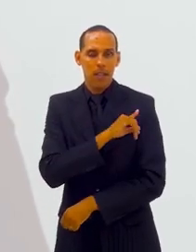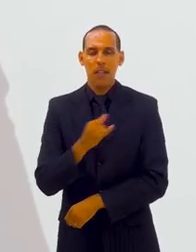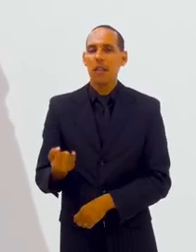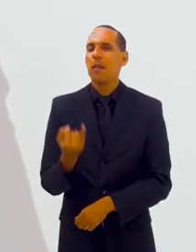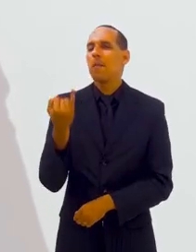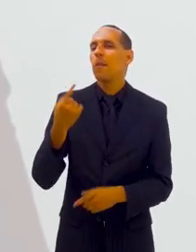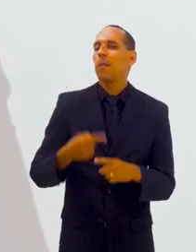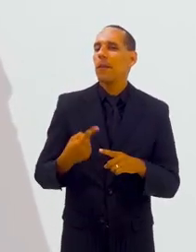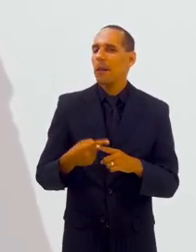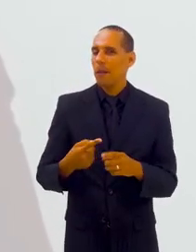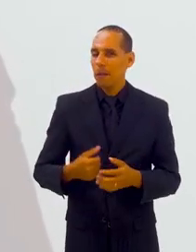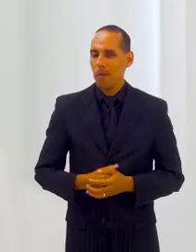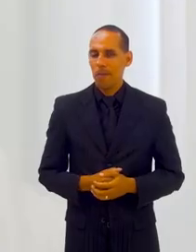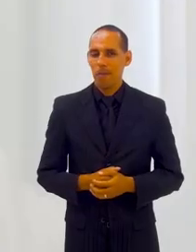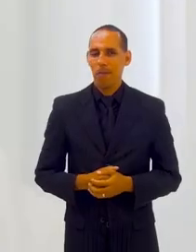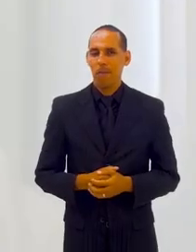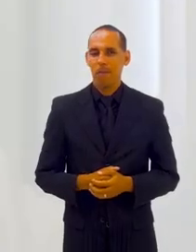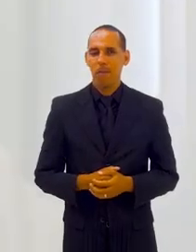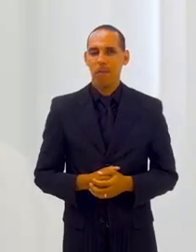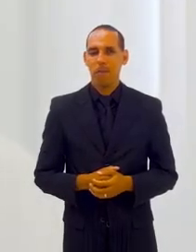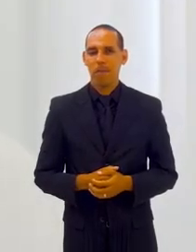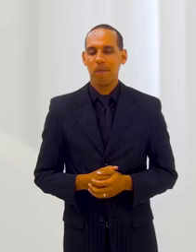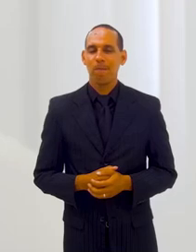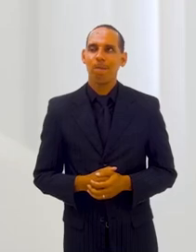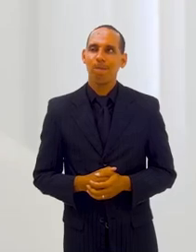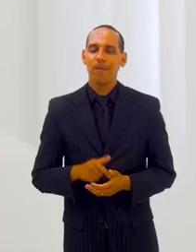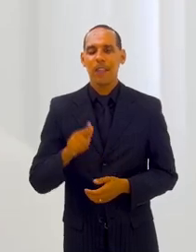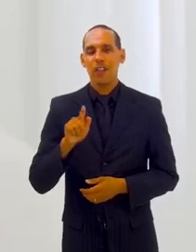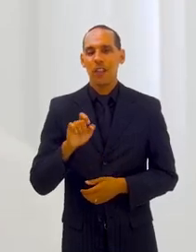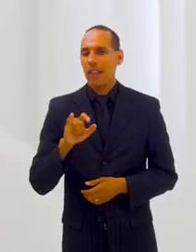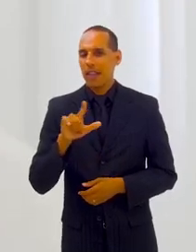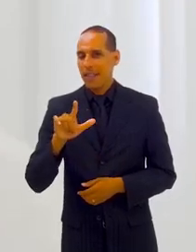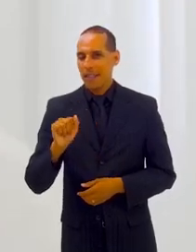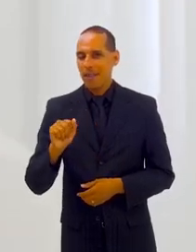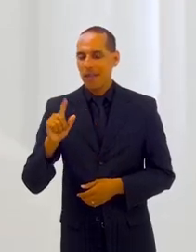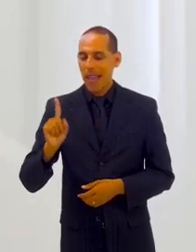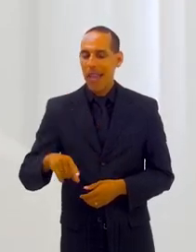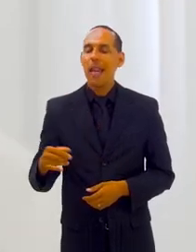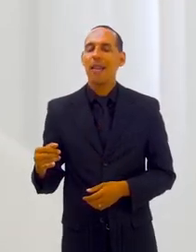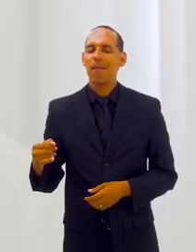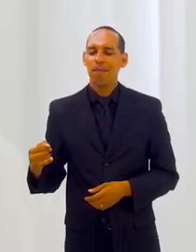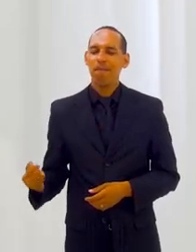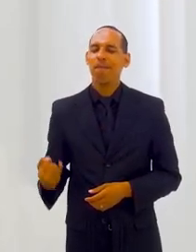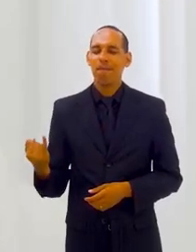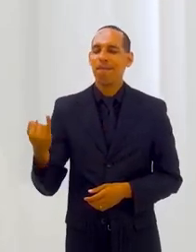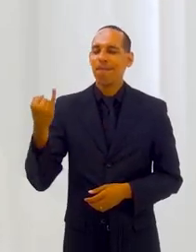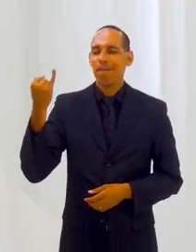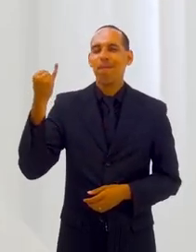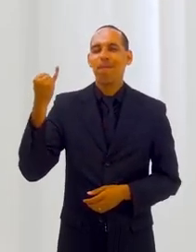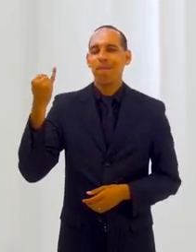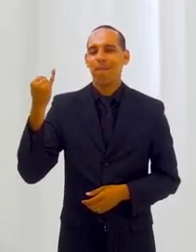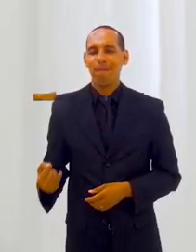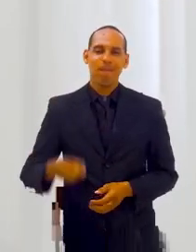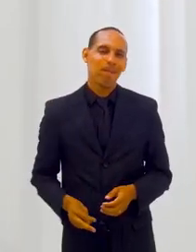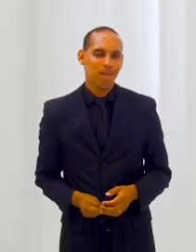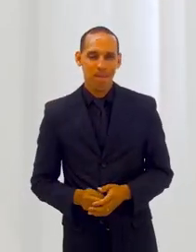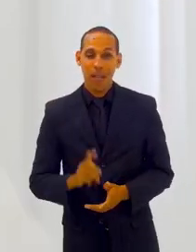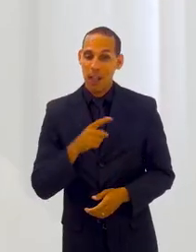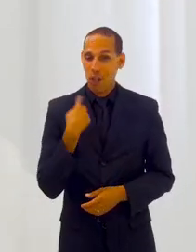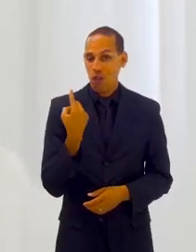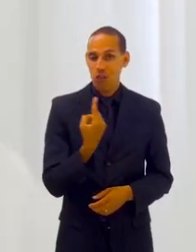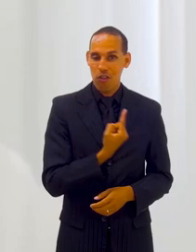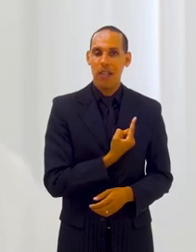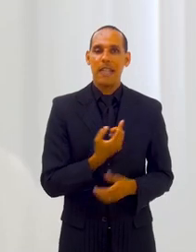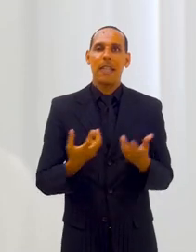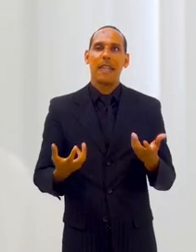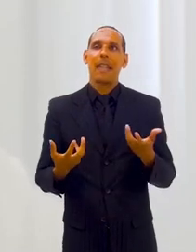Assembleia Legislativa? Geisa, é determinante, né? Se nós